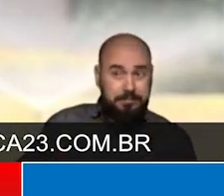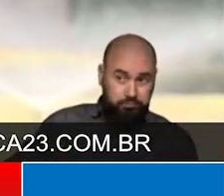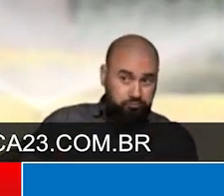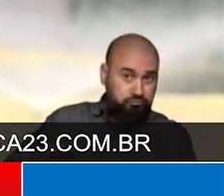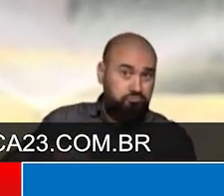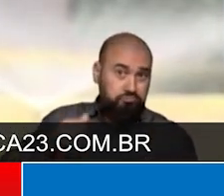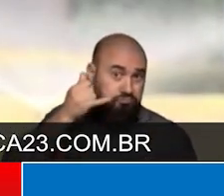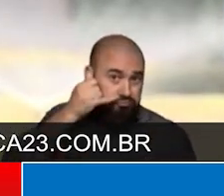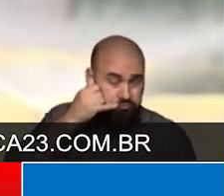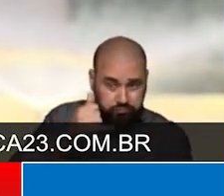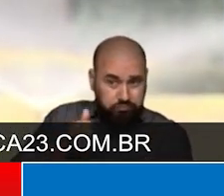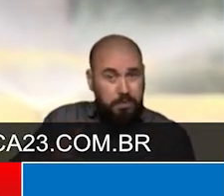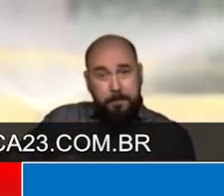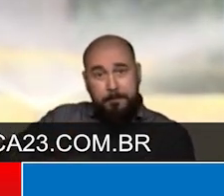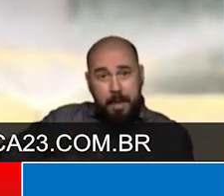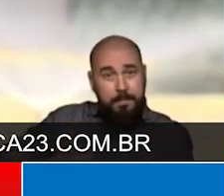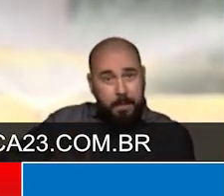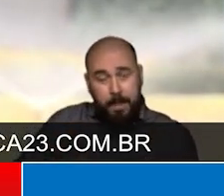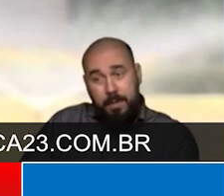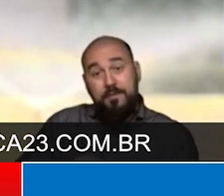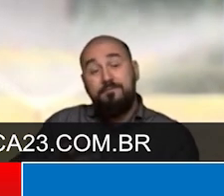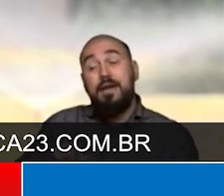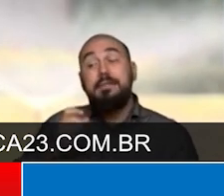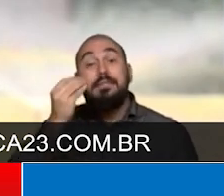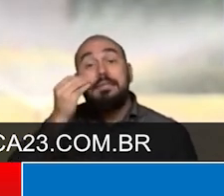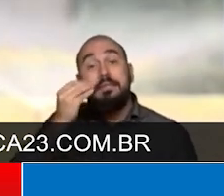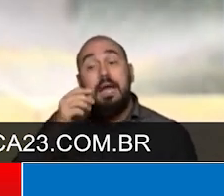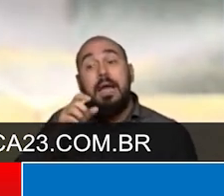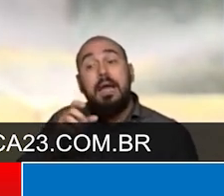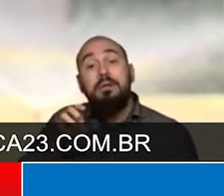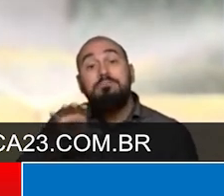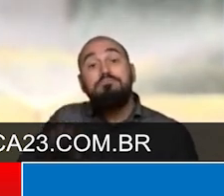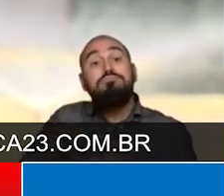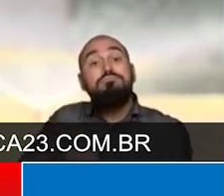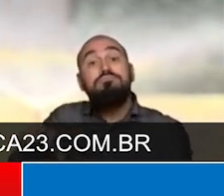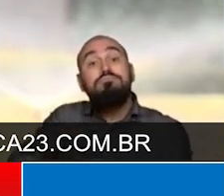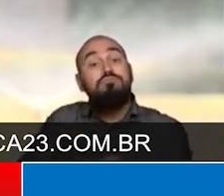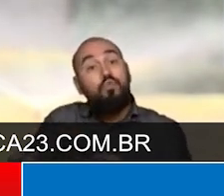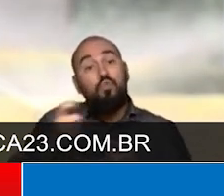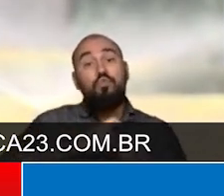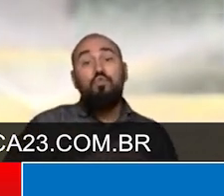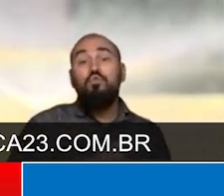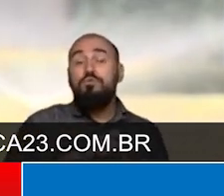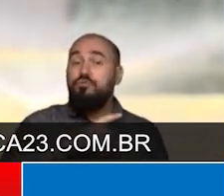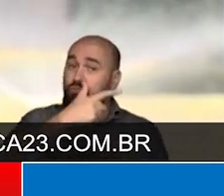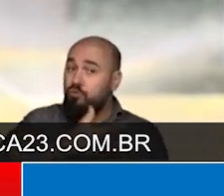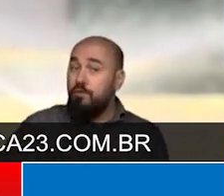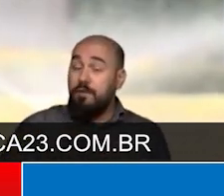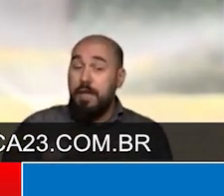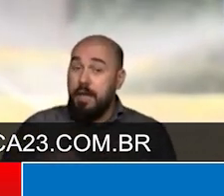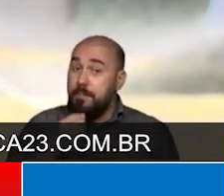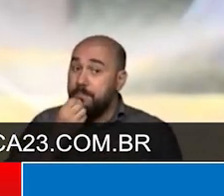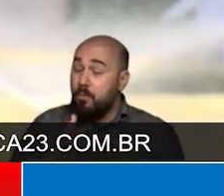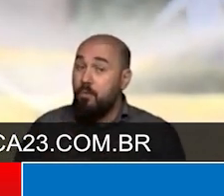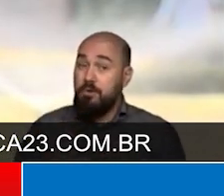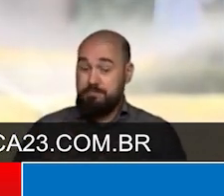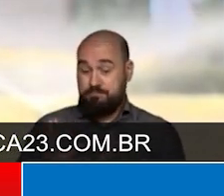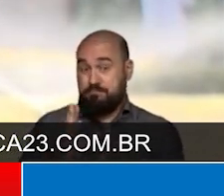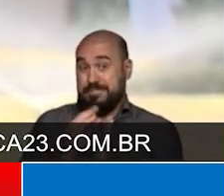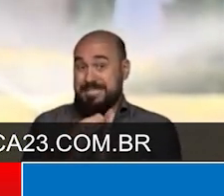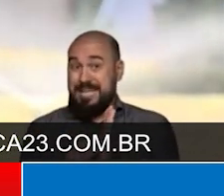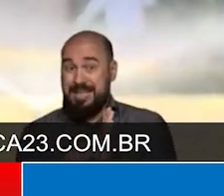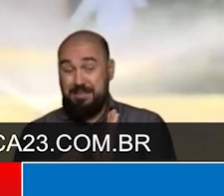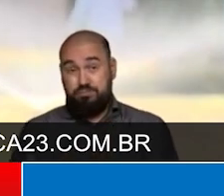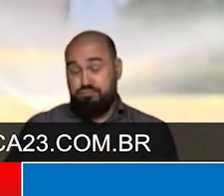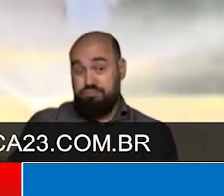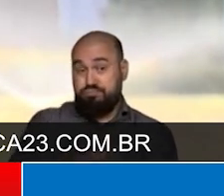aparelhos celulares, né? Recuperação de celulares, né? Que vai permitir aí a cooperação e também a integração de dados, né, dos